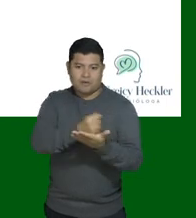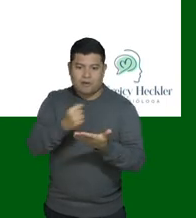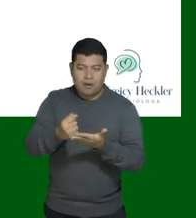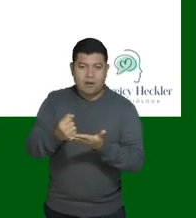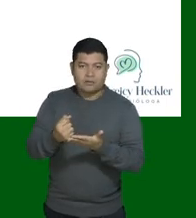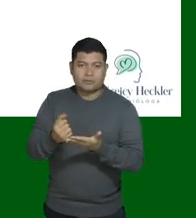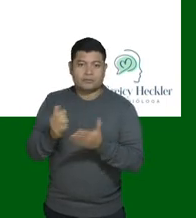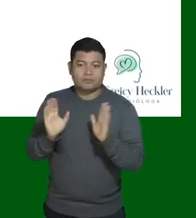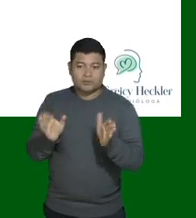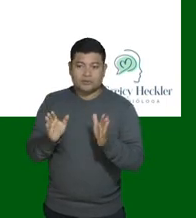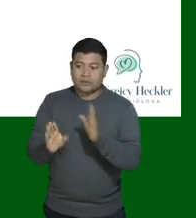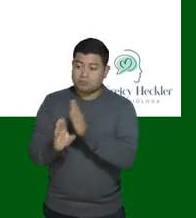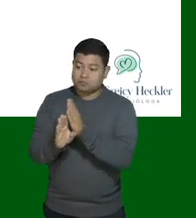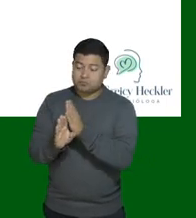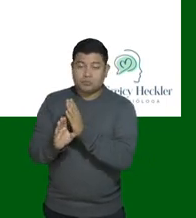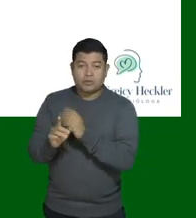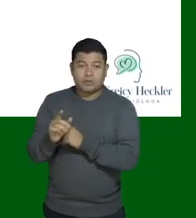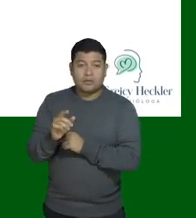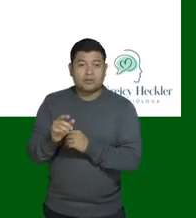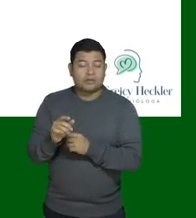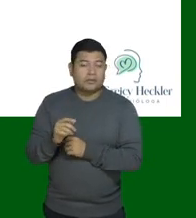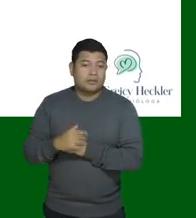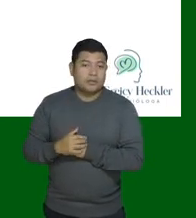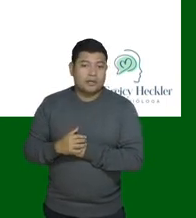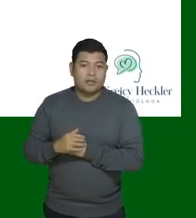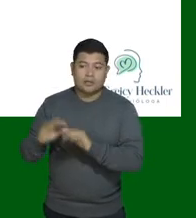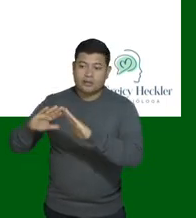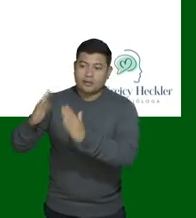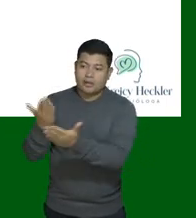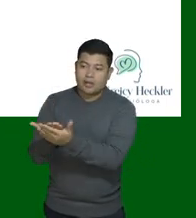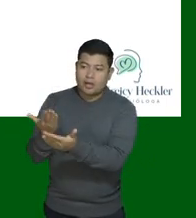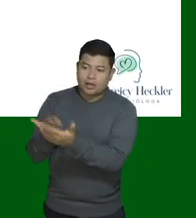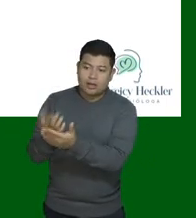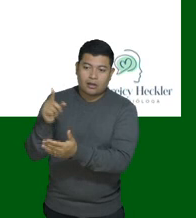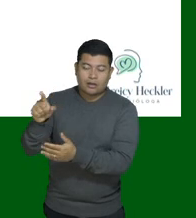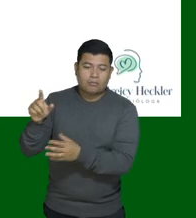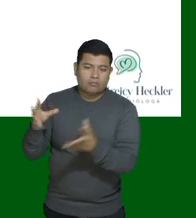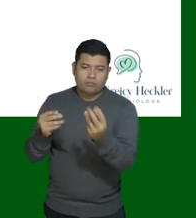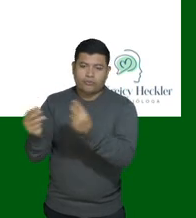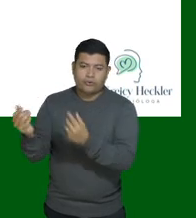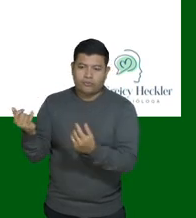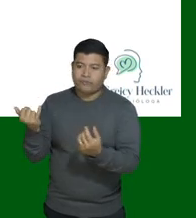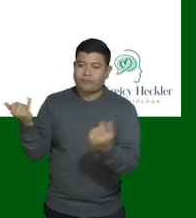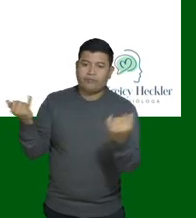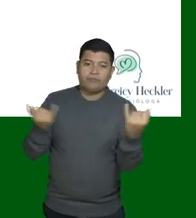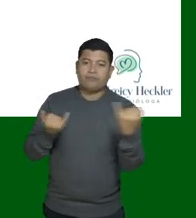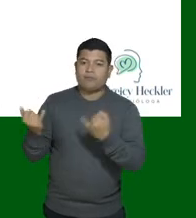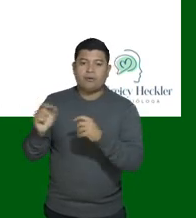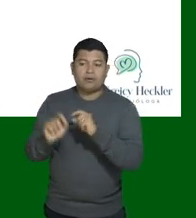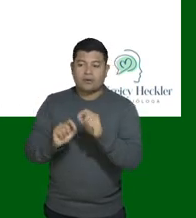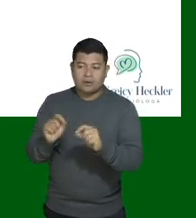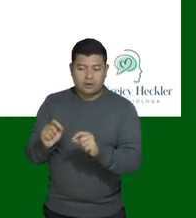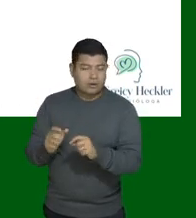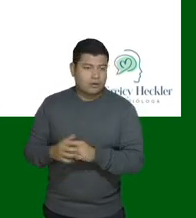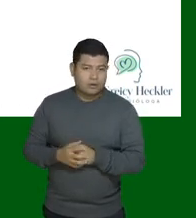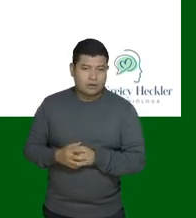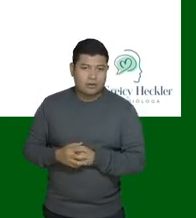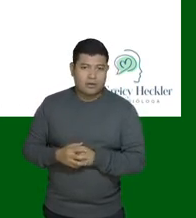enfim, a gente ouve muito nas escolas, e confunde-se um pouco o que, que